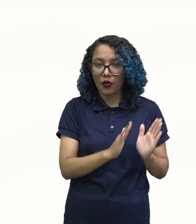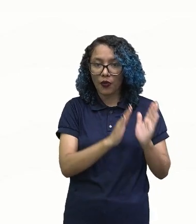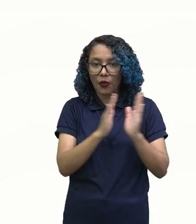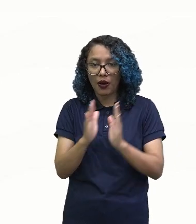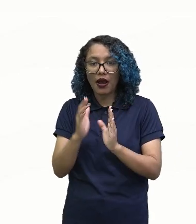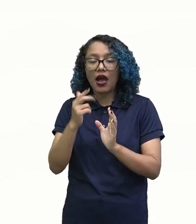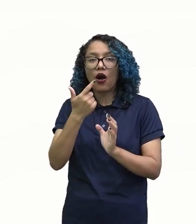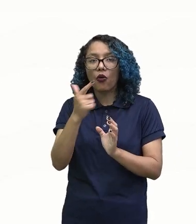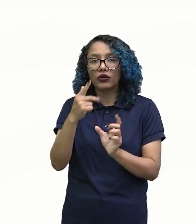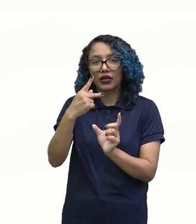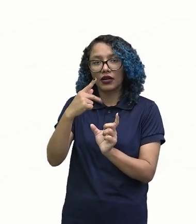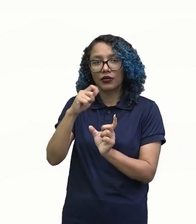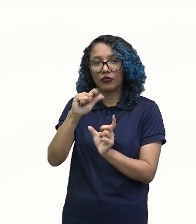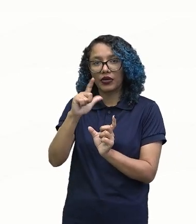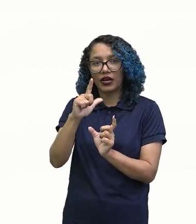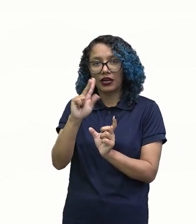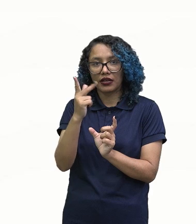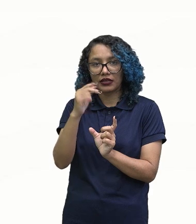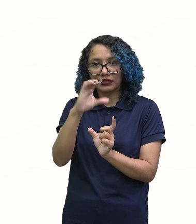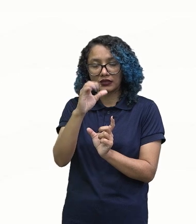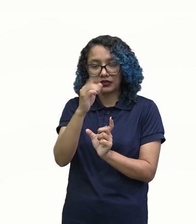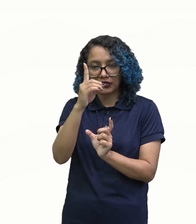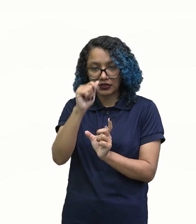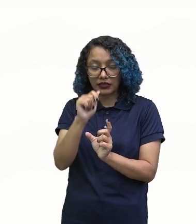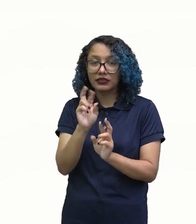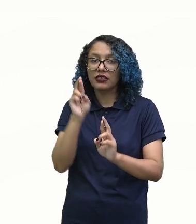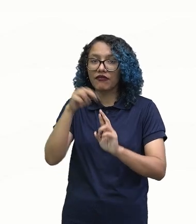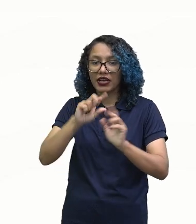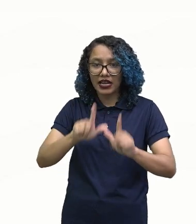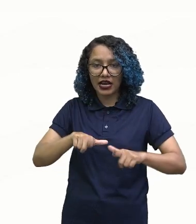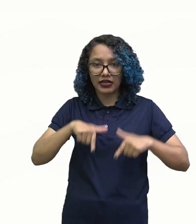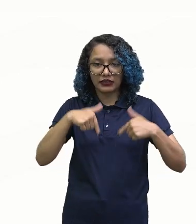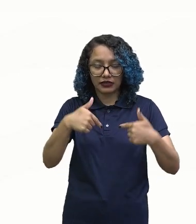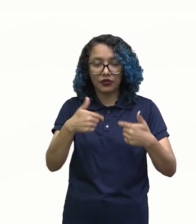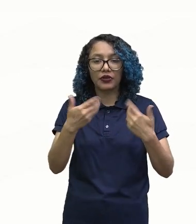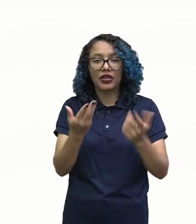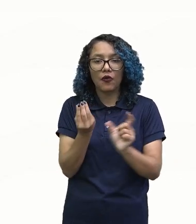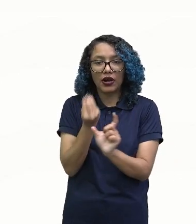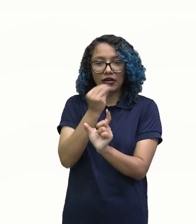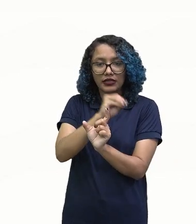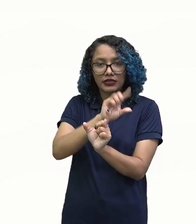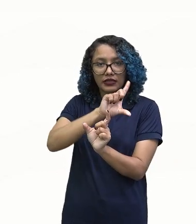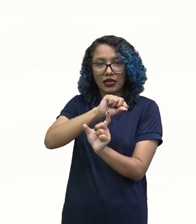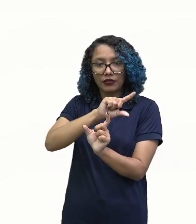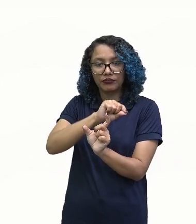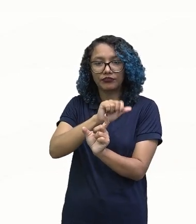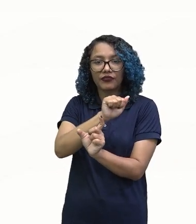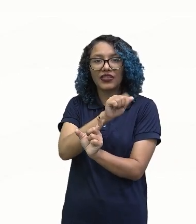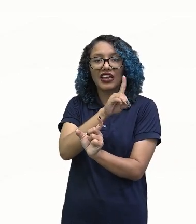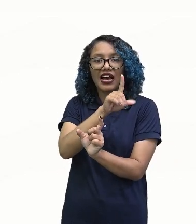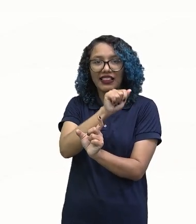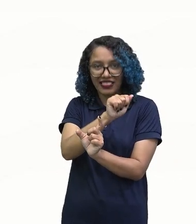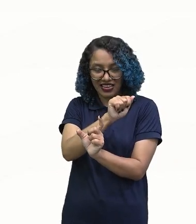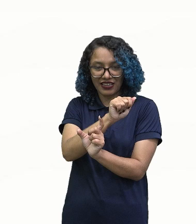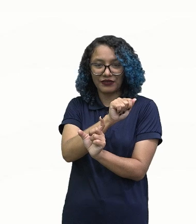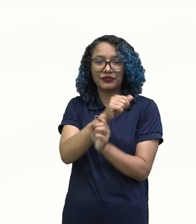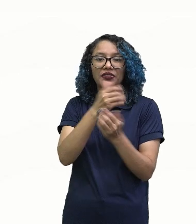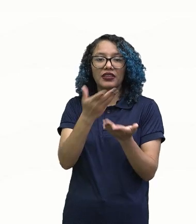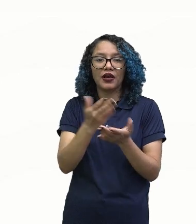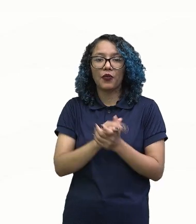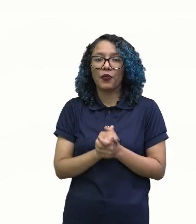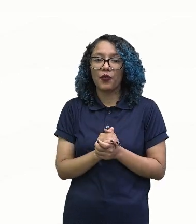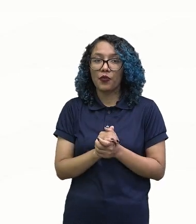faz. Então, nós vamos ter a palavra sufixo, que é o ada. Perceberam? Então, aqui também houve perda